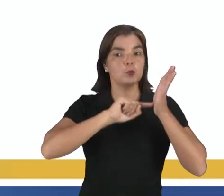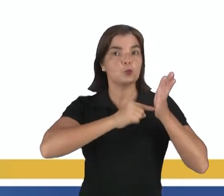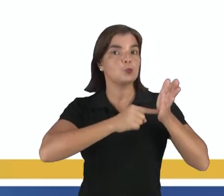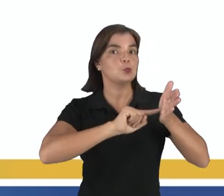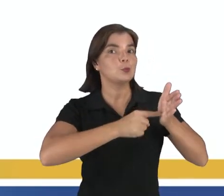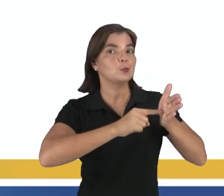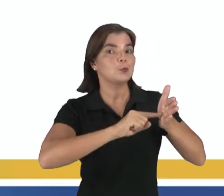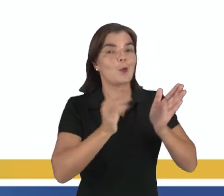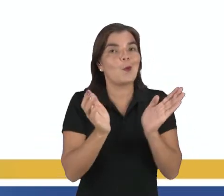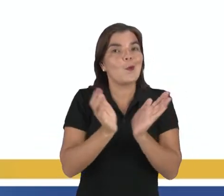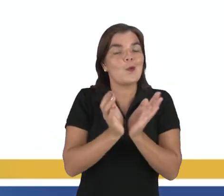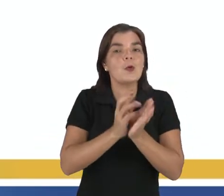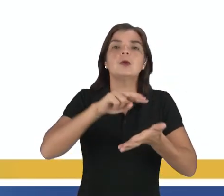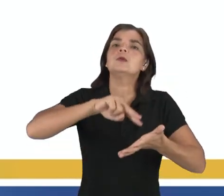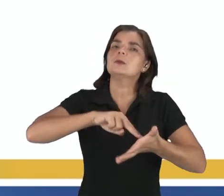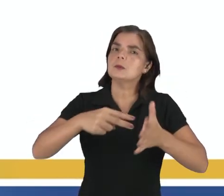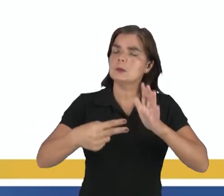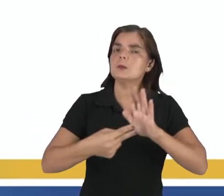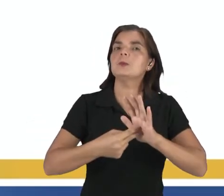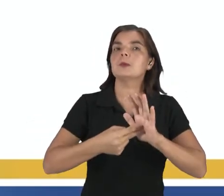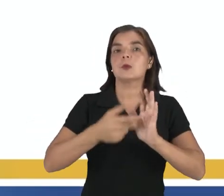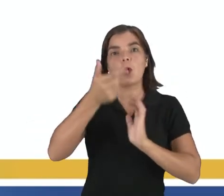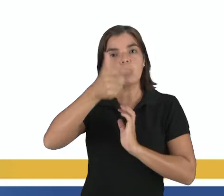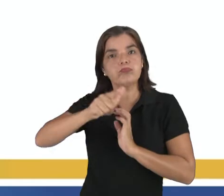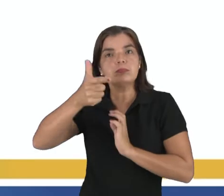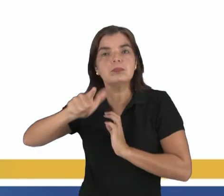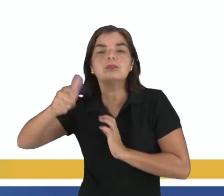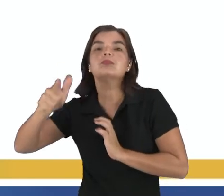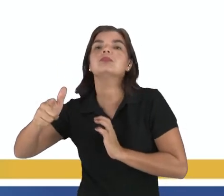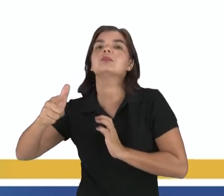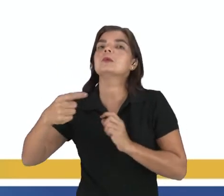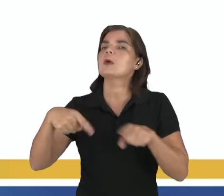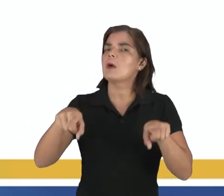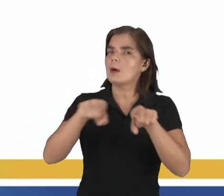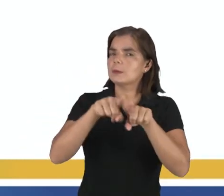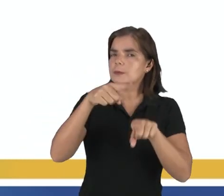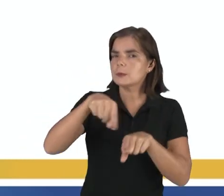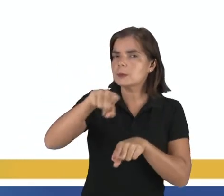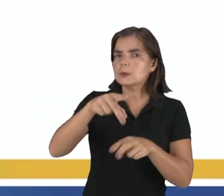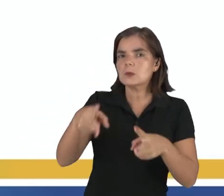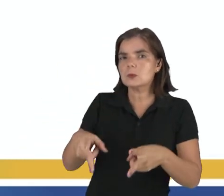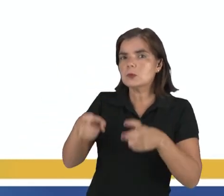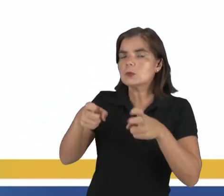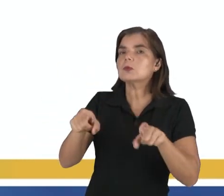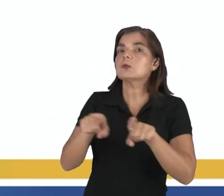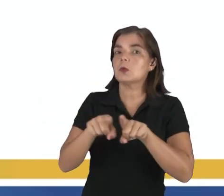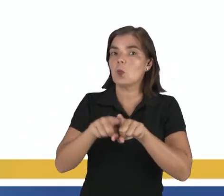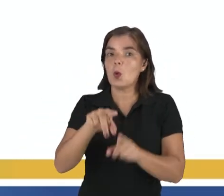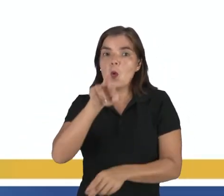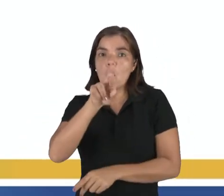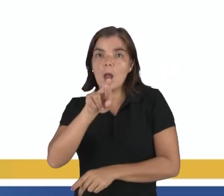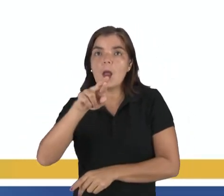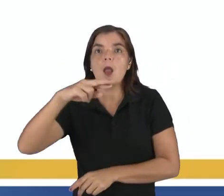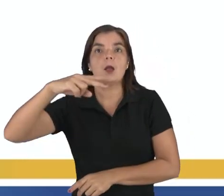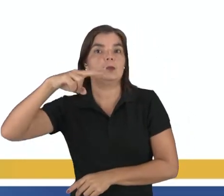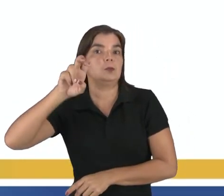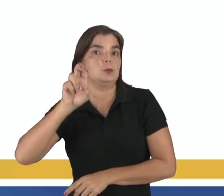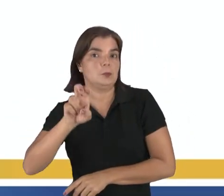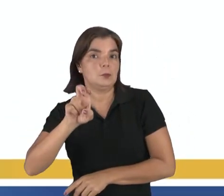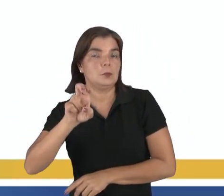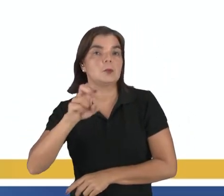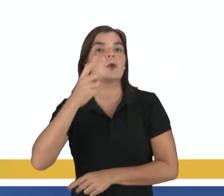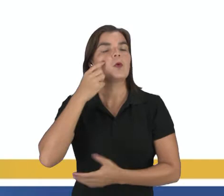aparecendo no conjunto, ela remete ao infinito. E aí vocês vão perceber que nós temos a razão 5, como